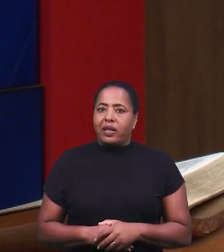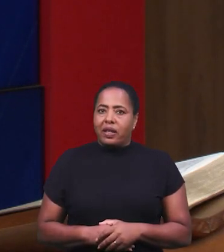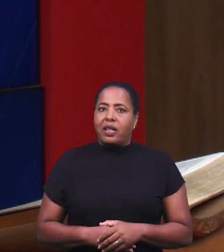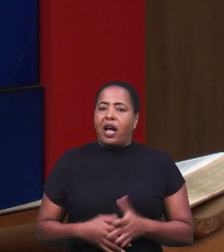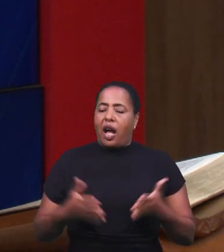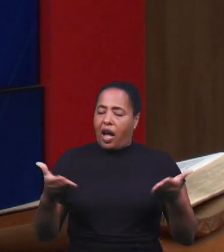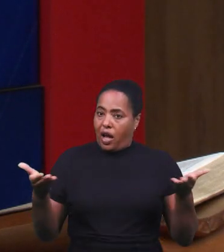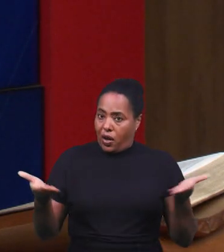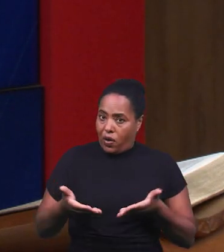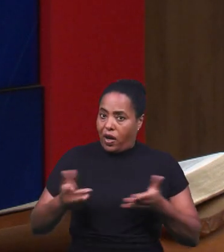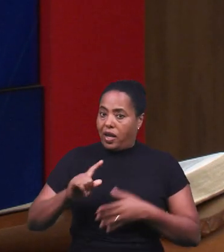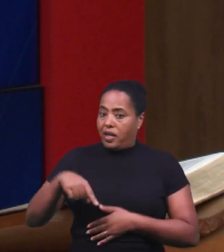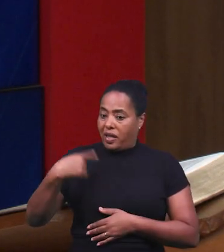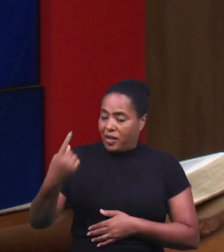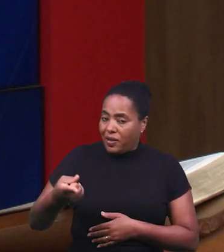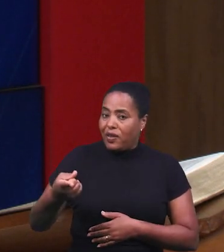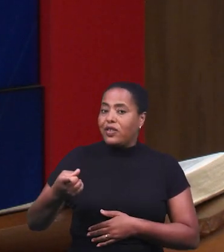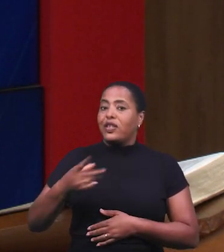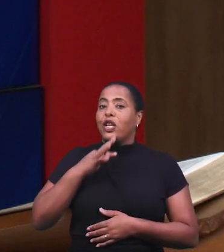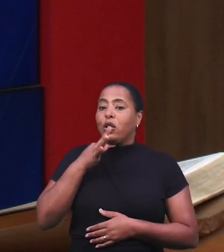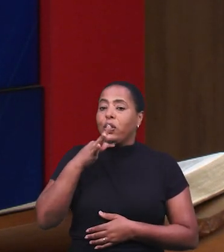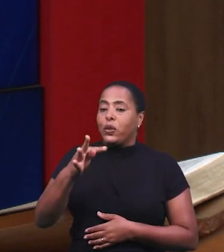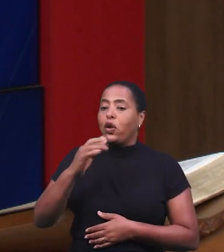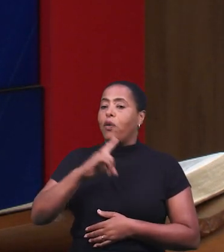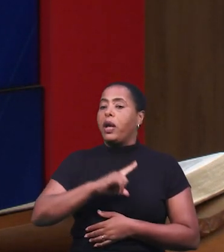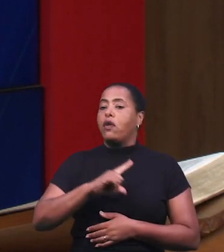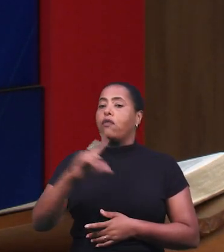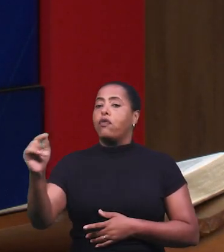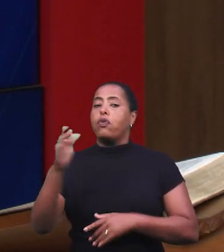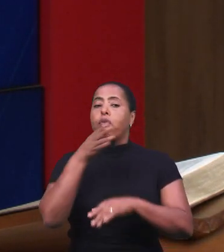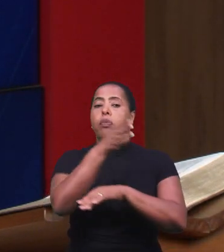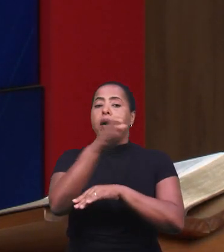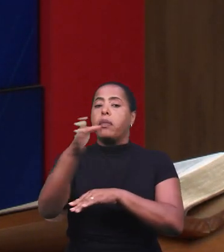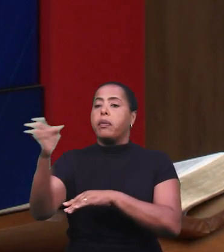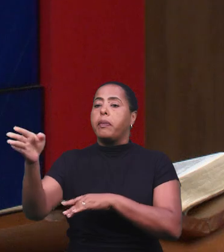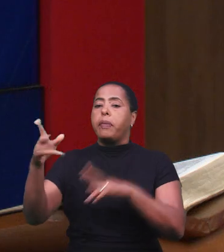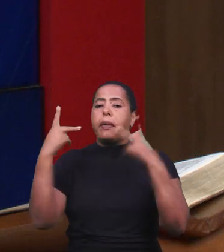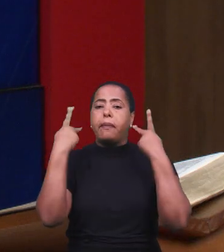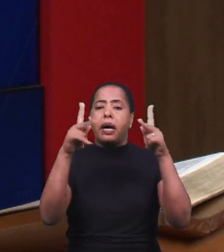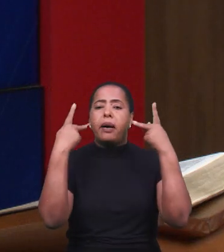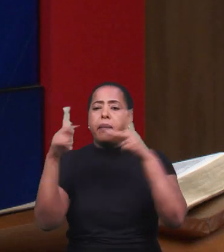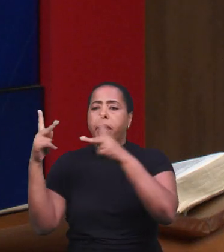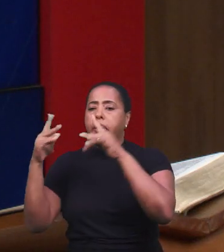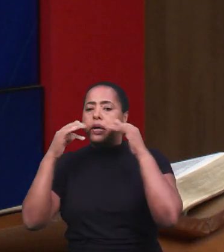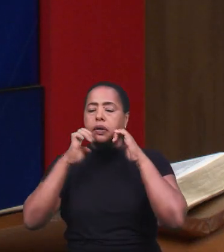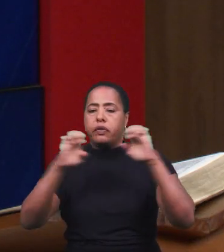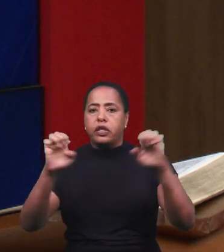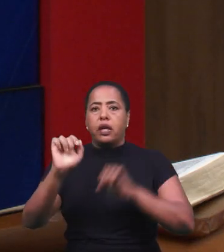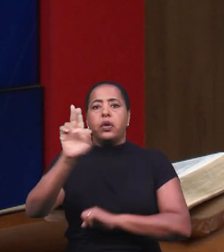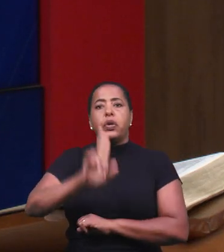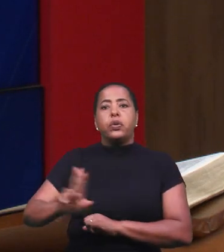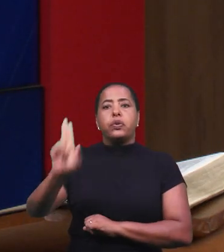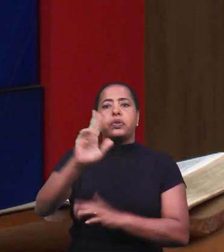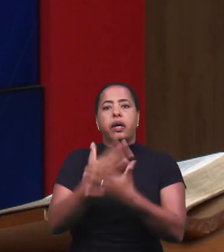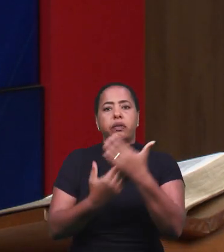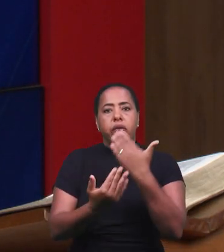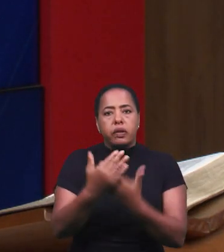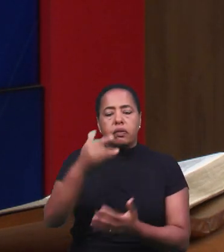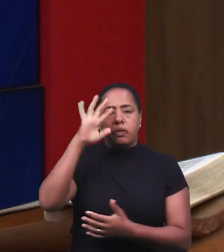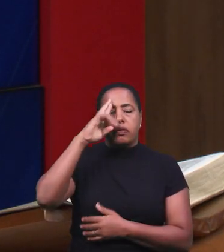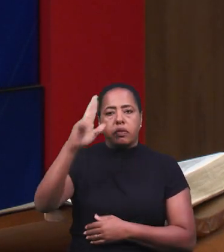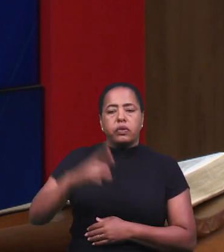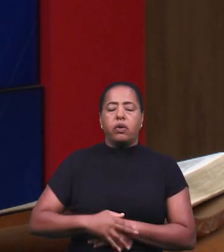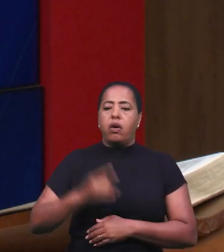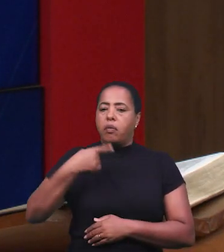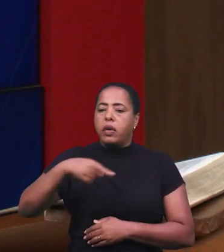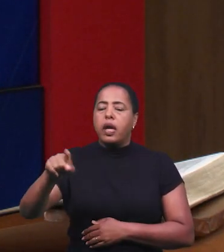para pregar o Evangelho. Tomé agora poderia sim ser um instrumento nas mãos do Senhor, porque ele ia pregar o